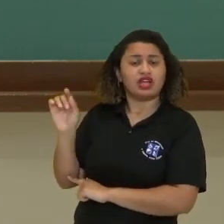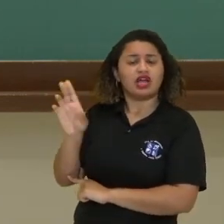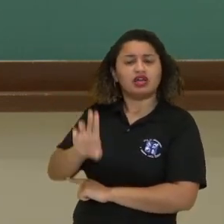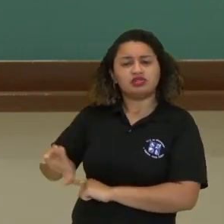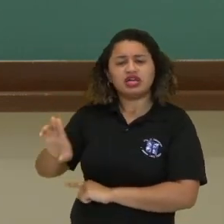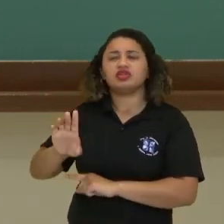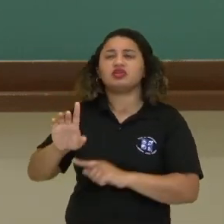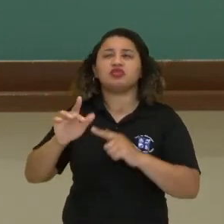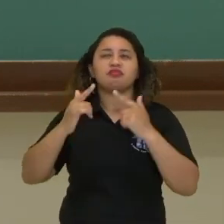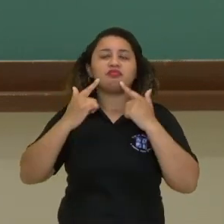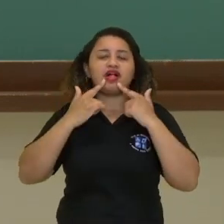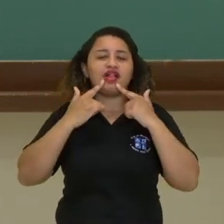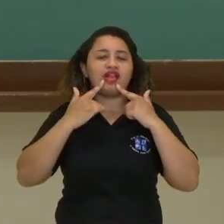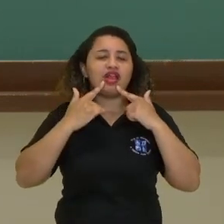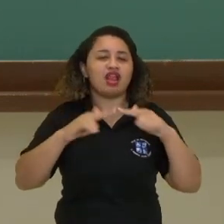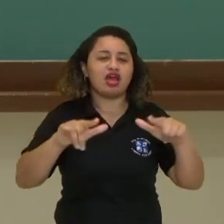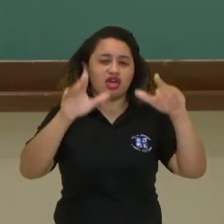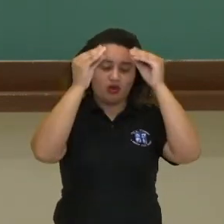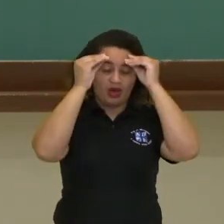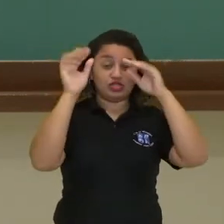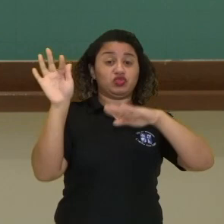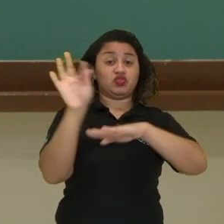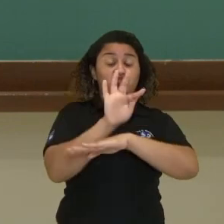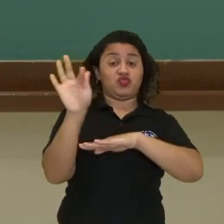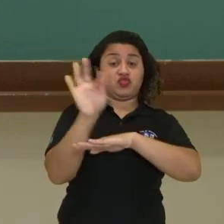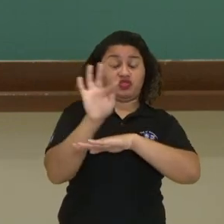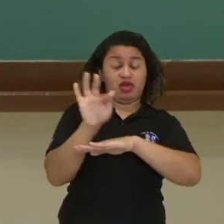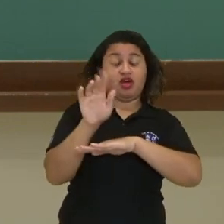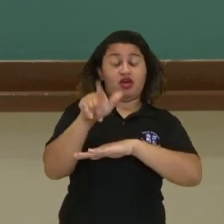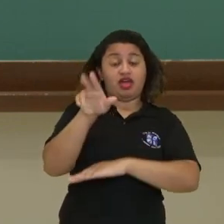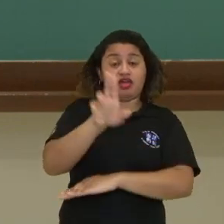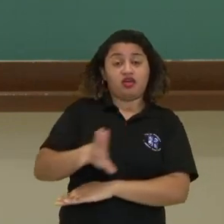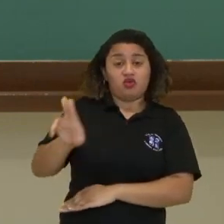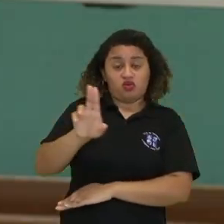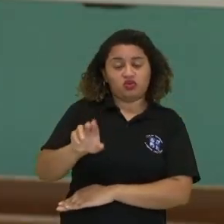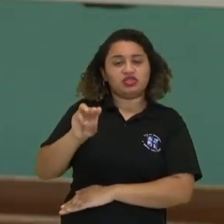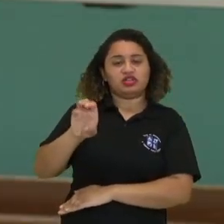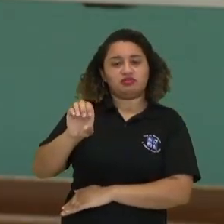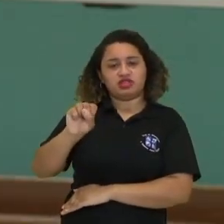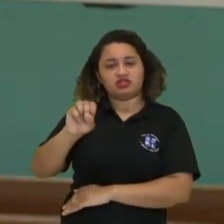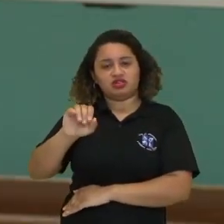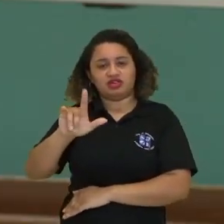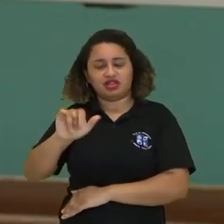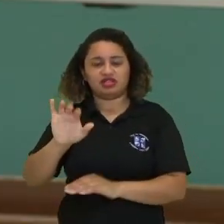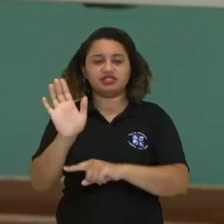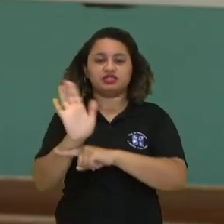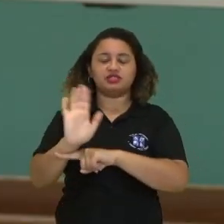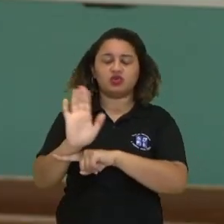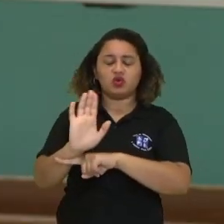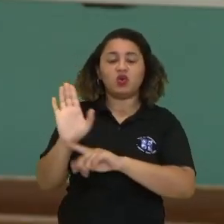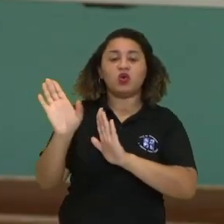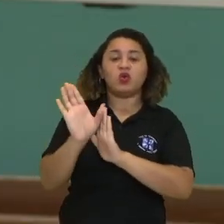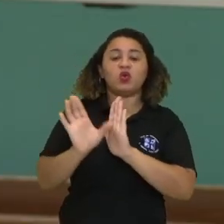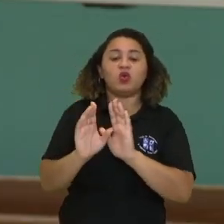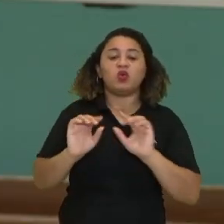também numa linguagem mais formal, aí é chamado de mesóclise. Nesse vídeo nós